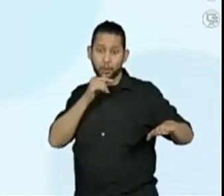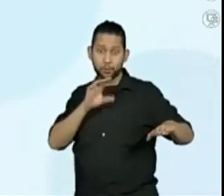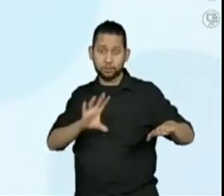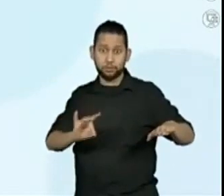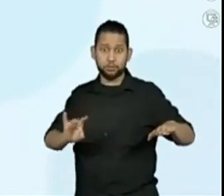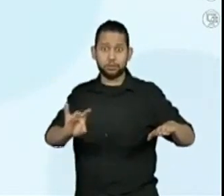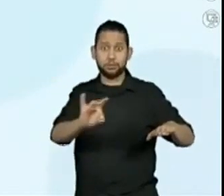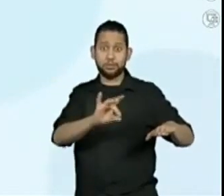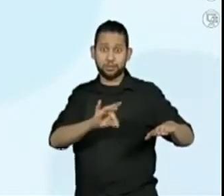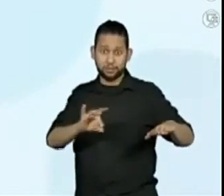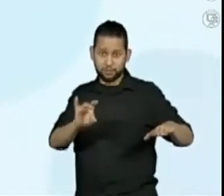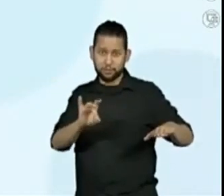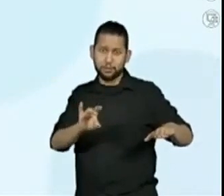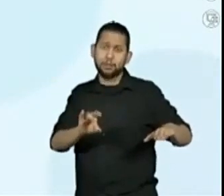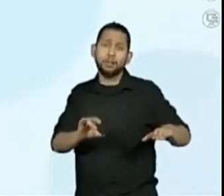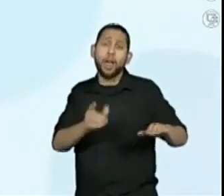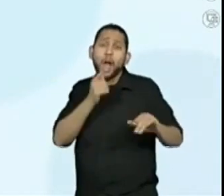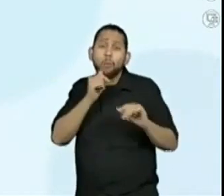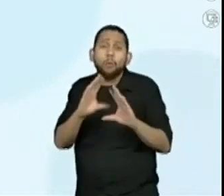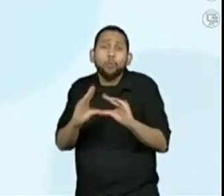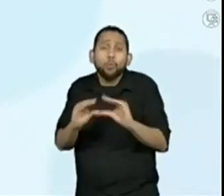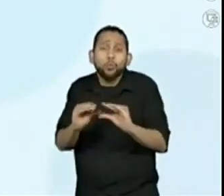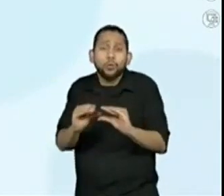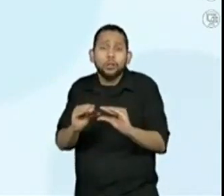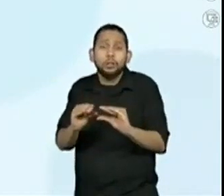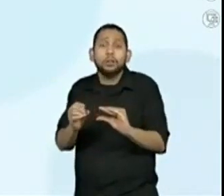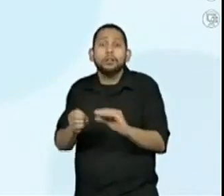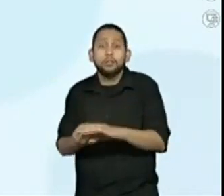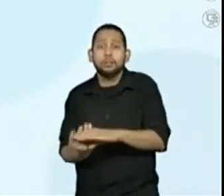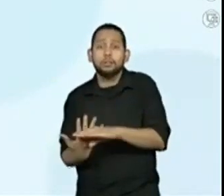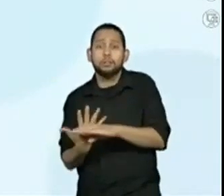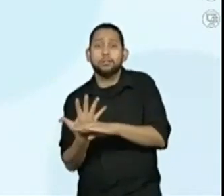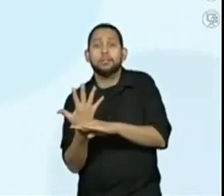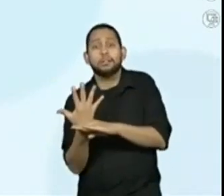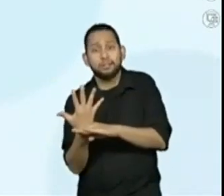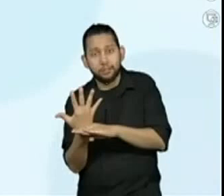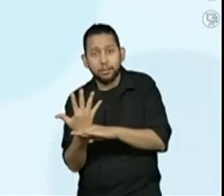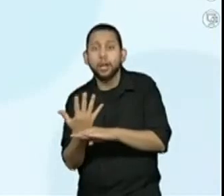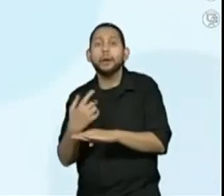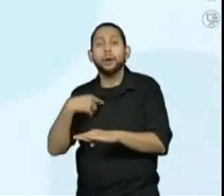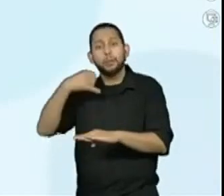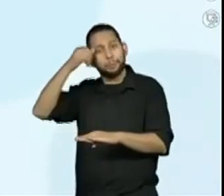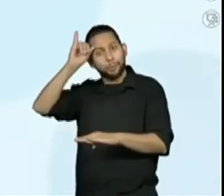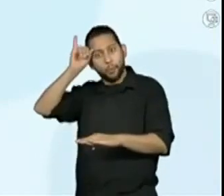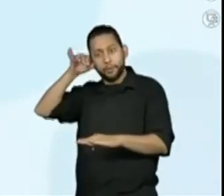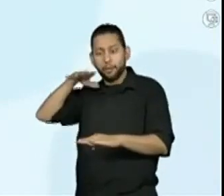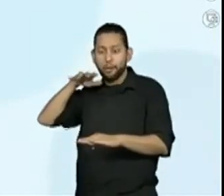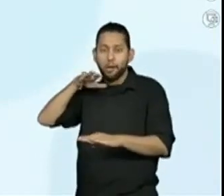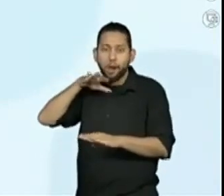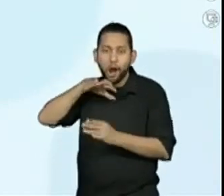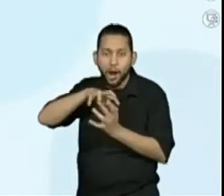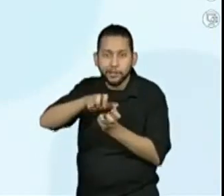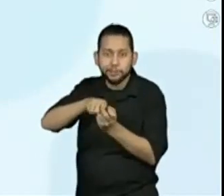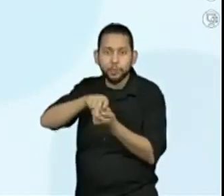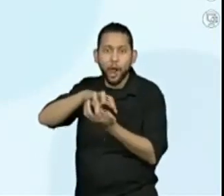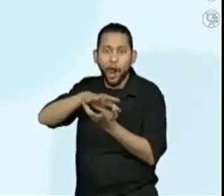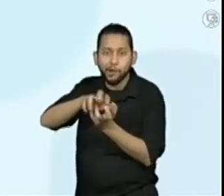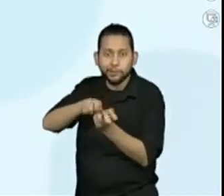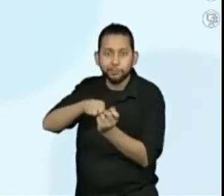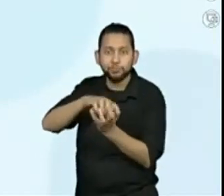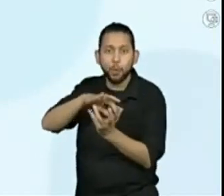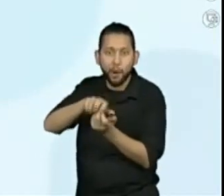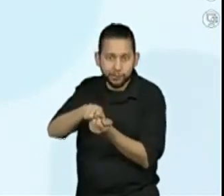permite melhor desenvolvimento de pastagens na estação seca. O desmatamento é outra